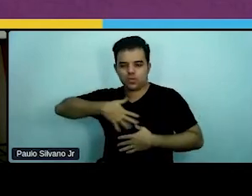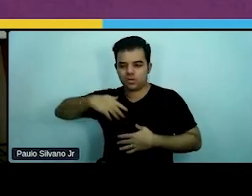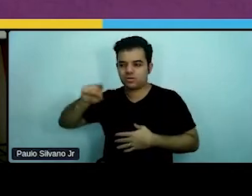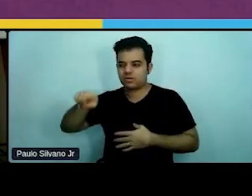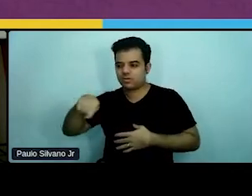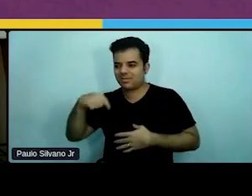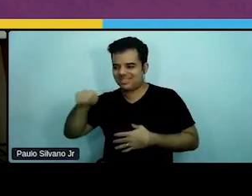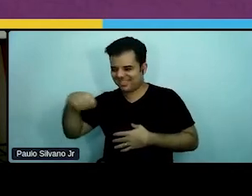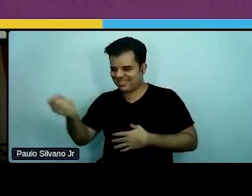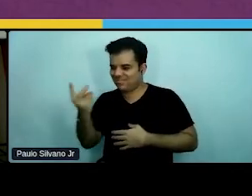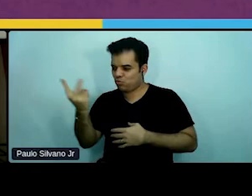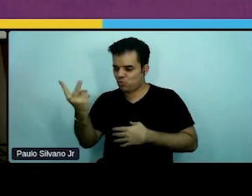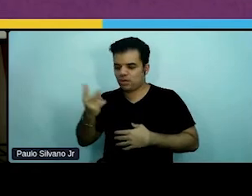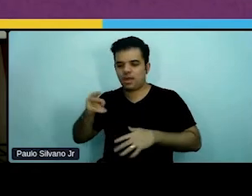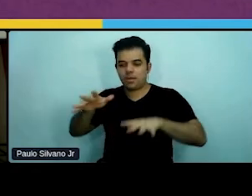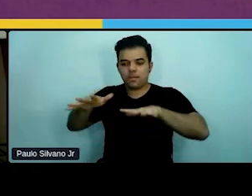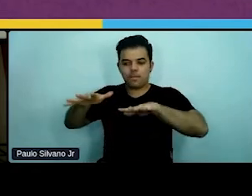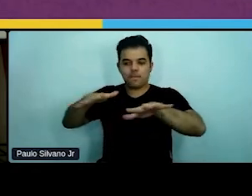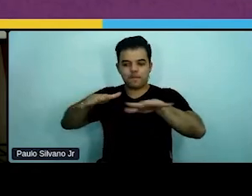ao movimento